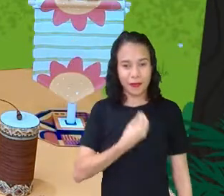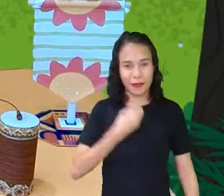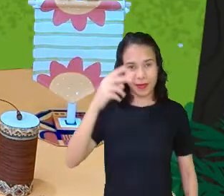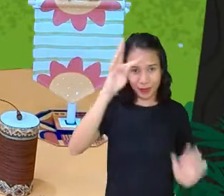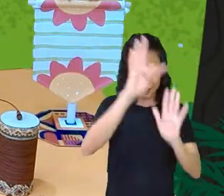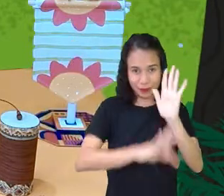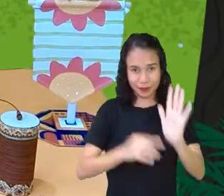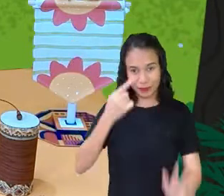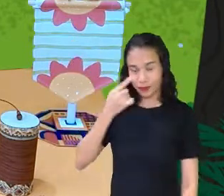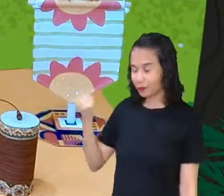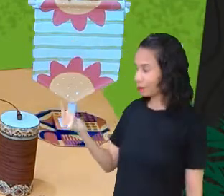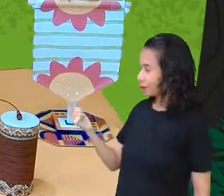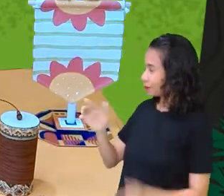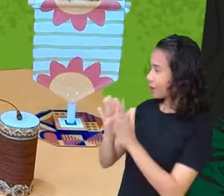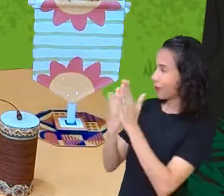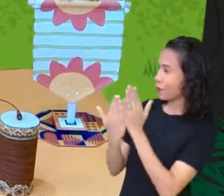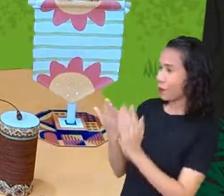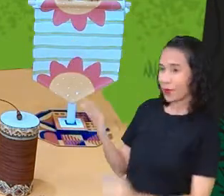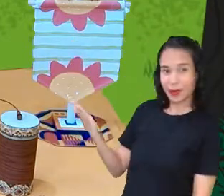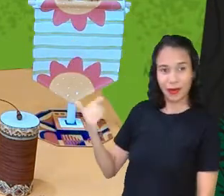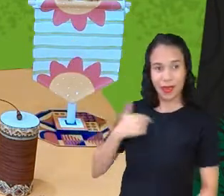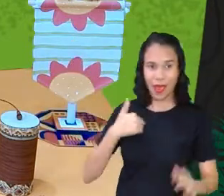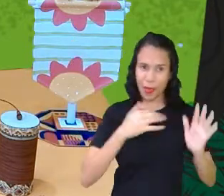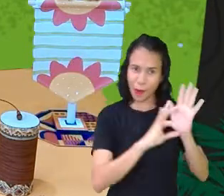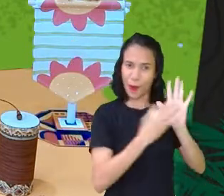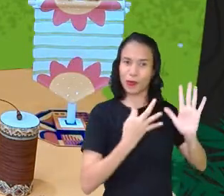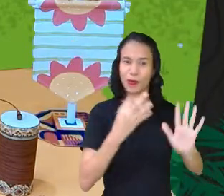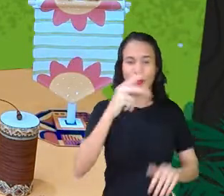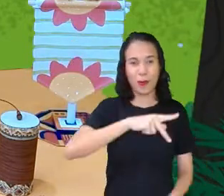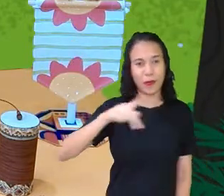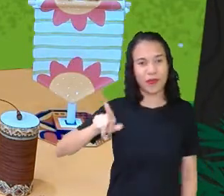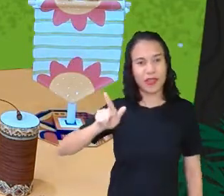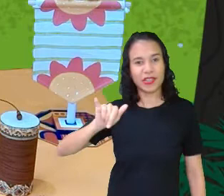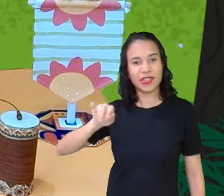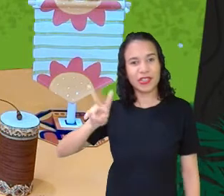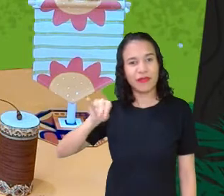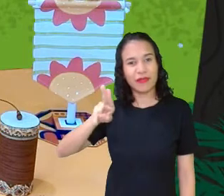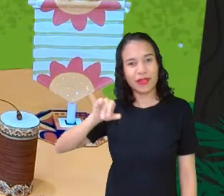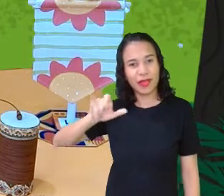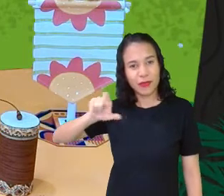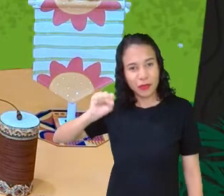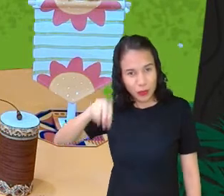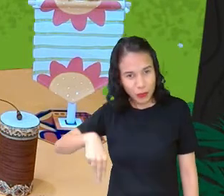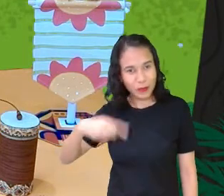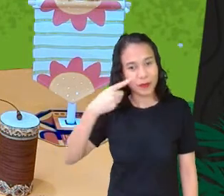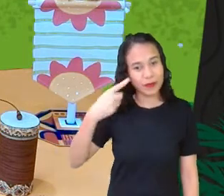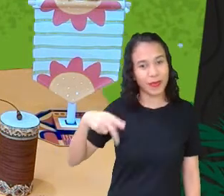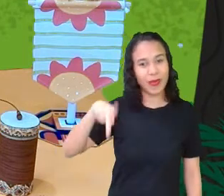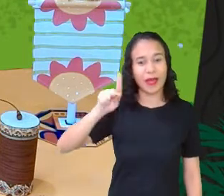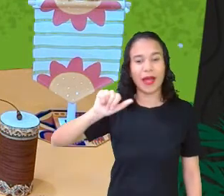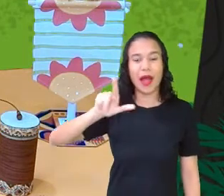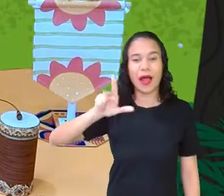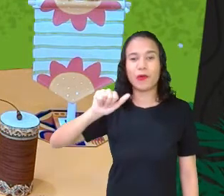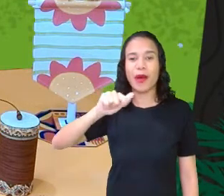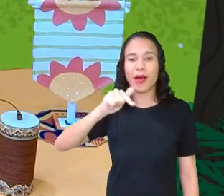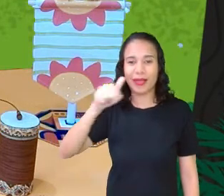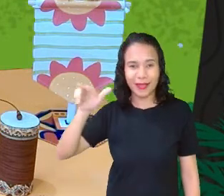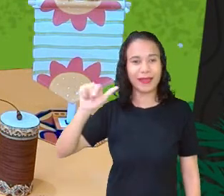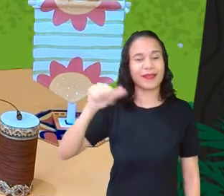aqui, neste livro. Eu sou o autor, professor Givanilson Soares, Kaluanã e a Floresta